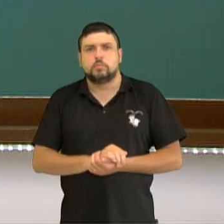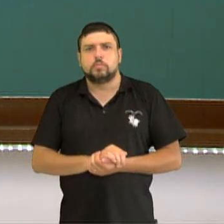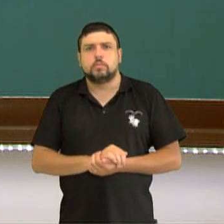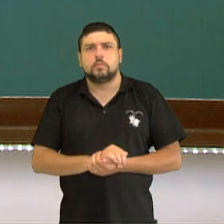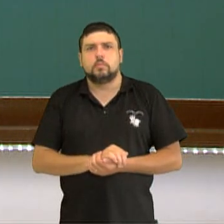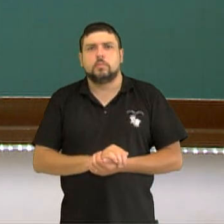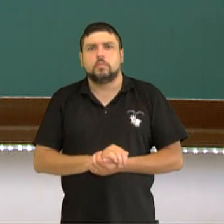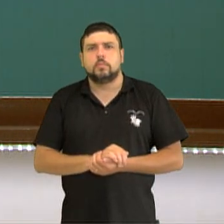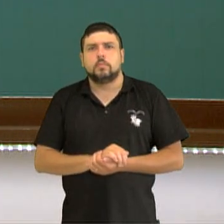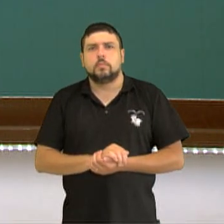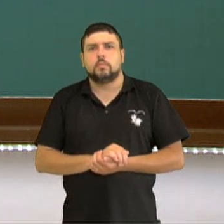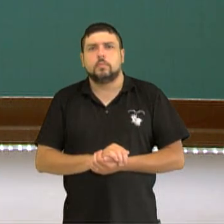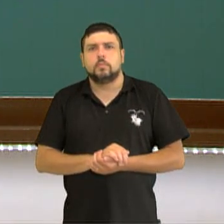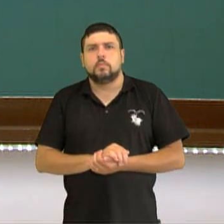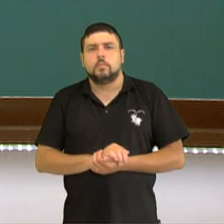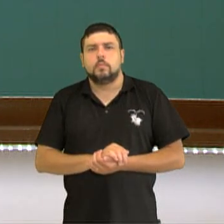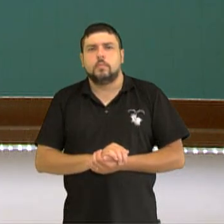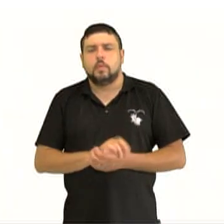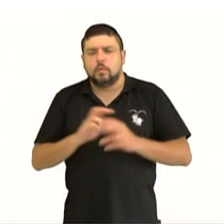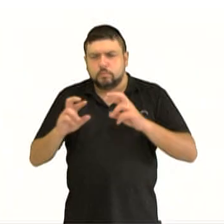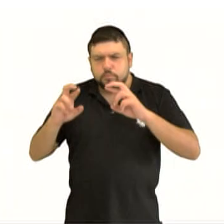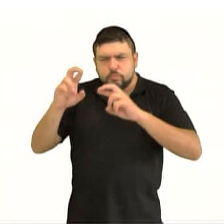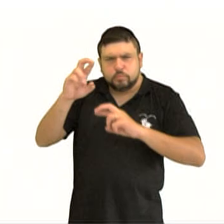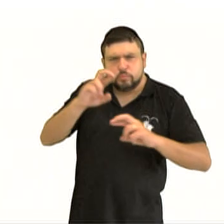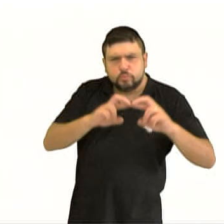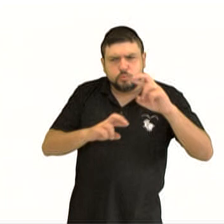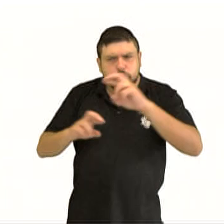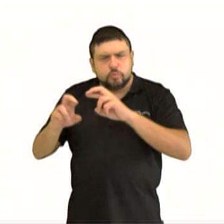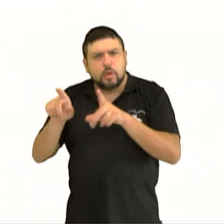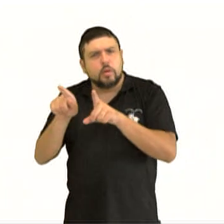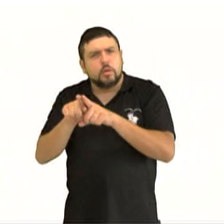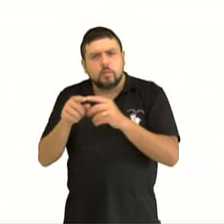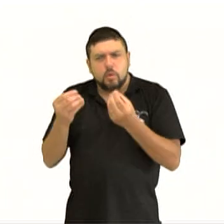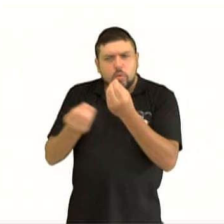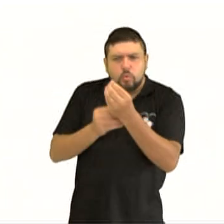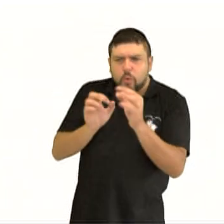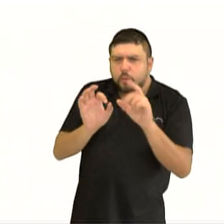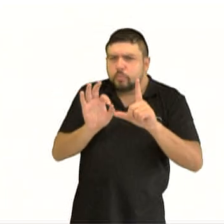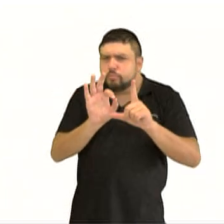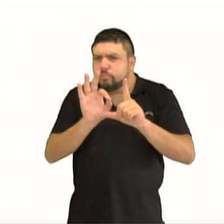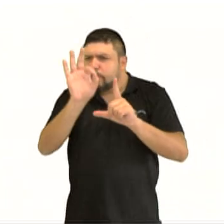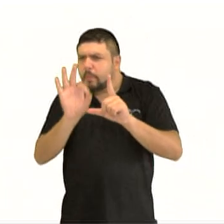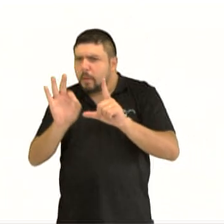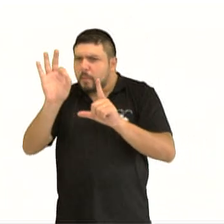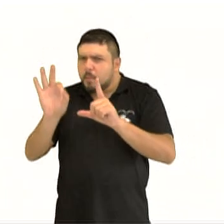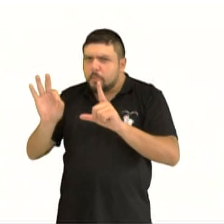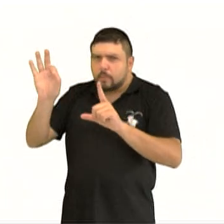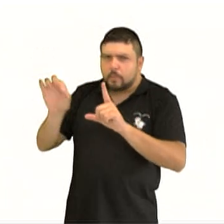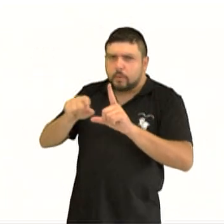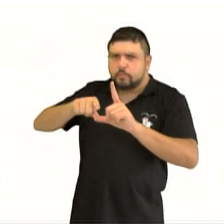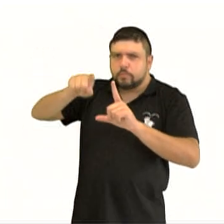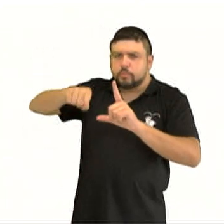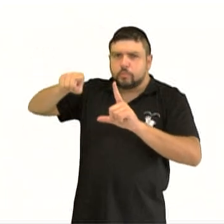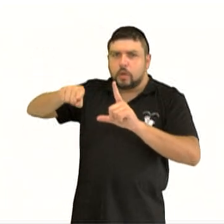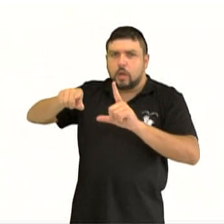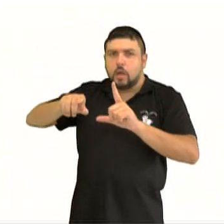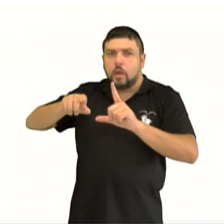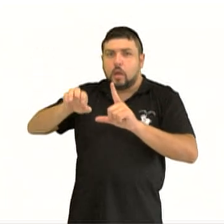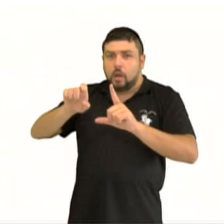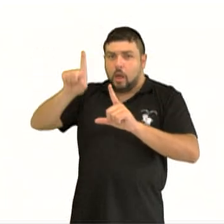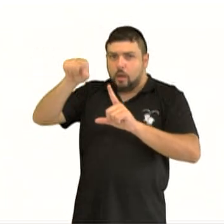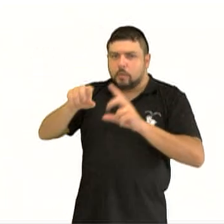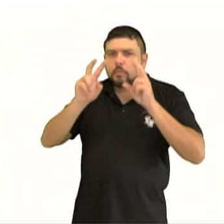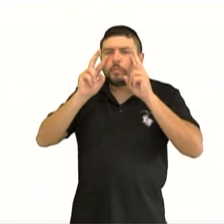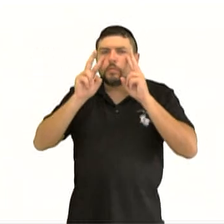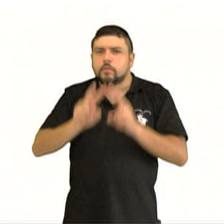informação. Analisar, interpretar e construir gráficos de diferentes funções, tá? Então, a parte visual das